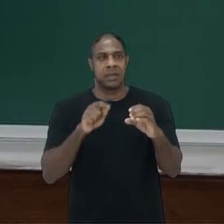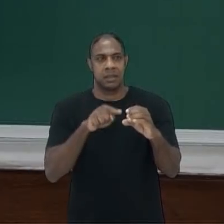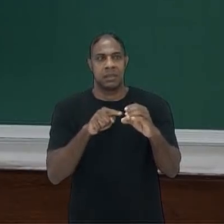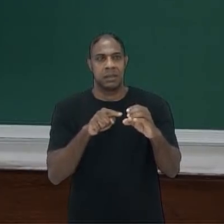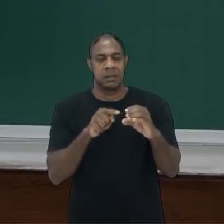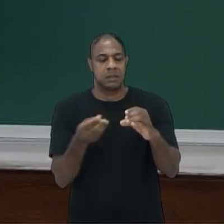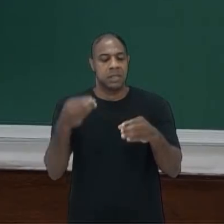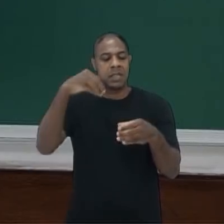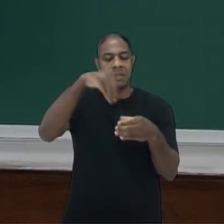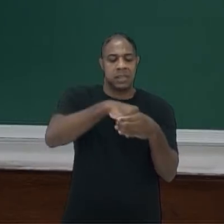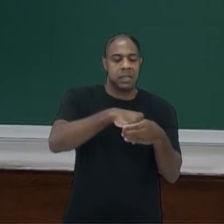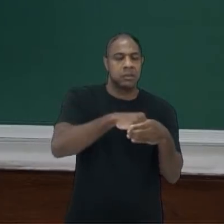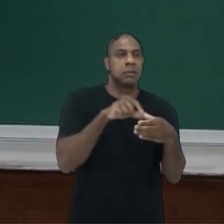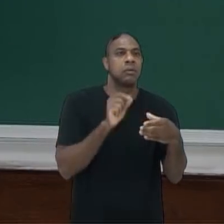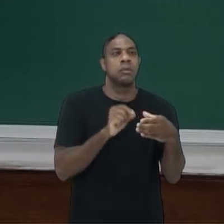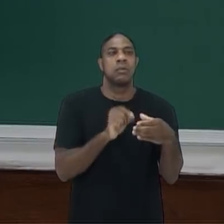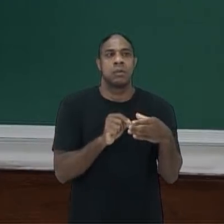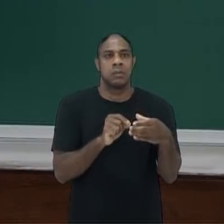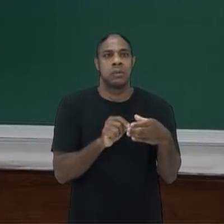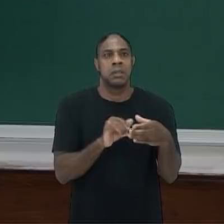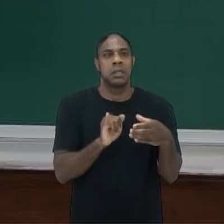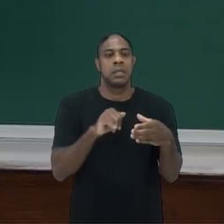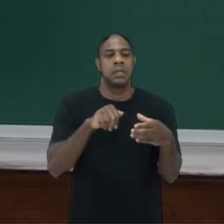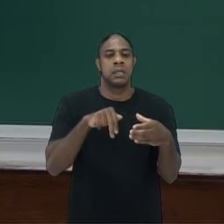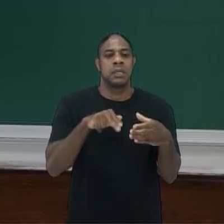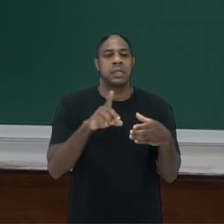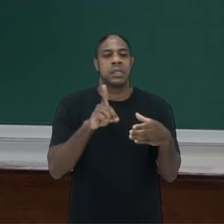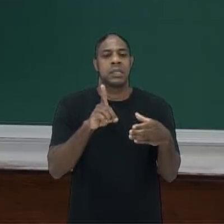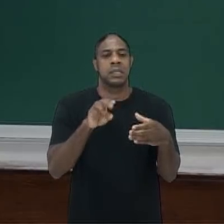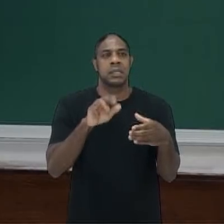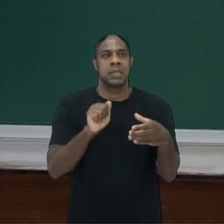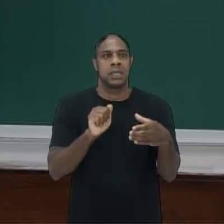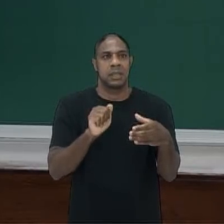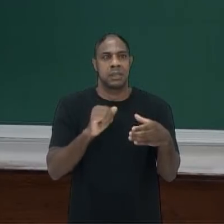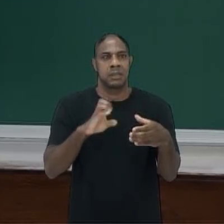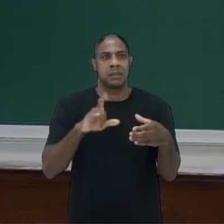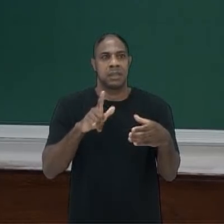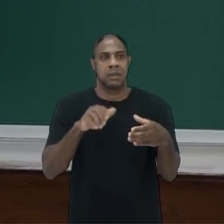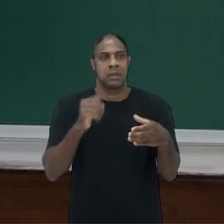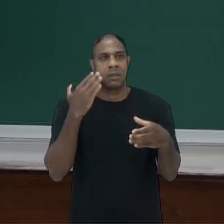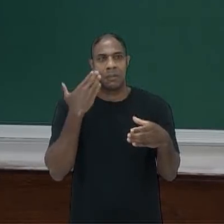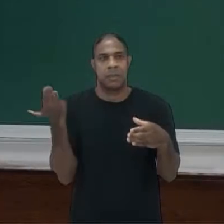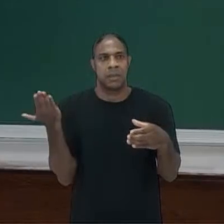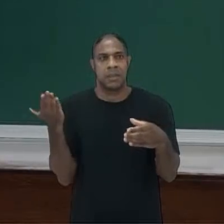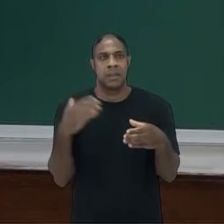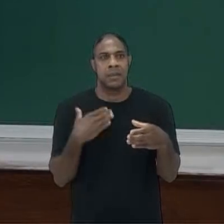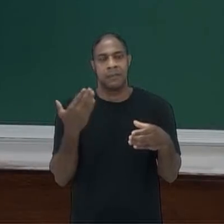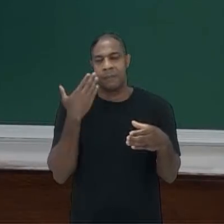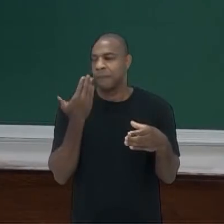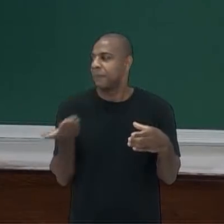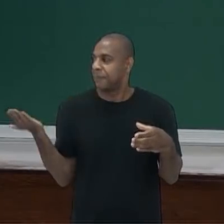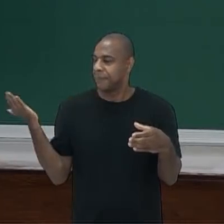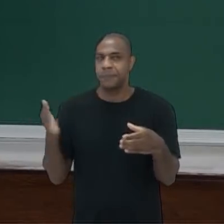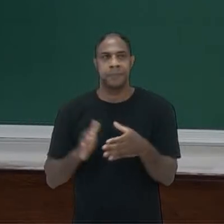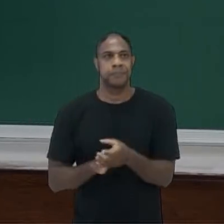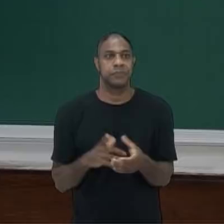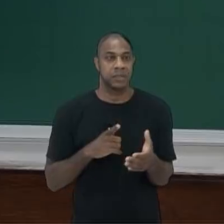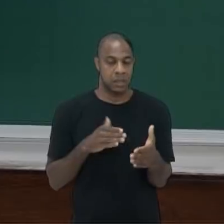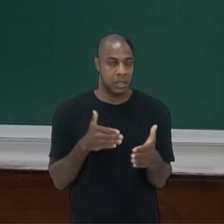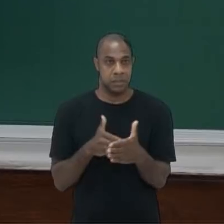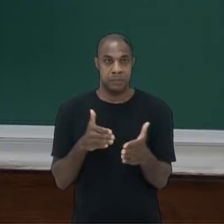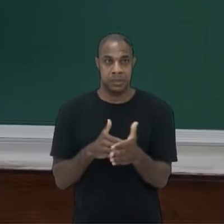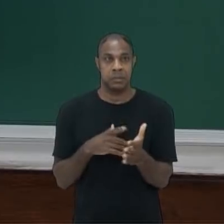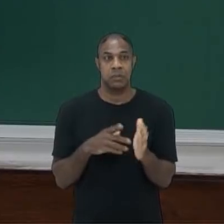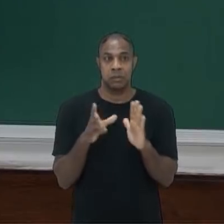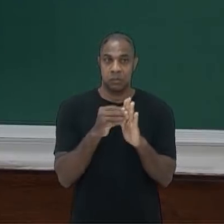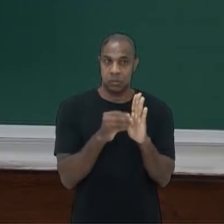está dentro da célula, intracelular. Então, tá aqui, circunda e delimita, mantendo o